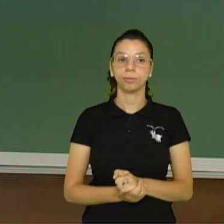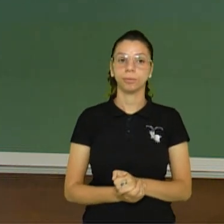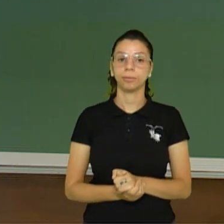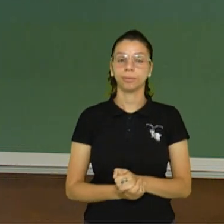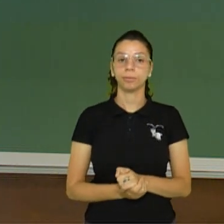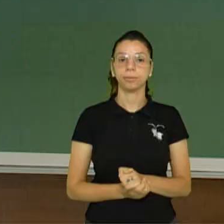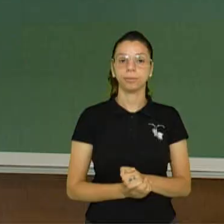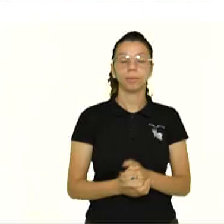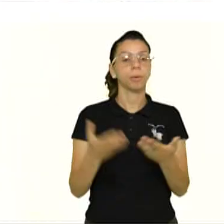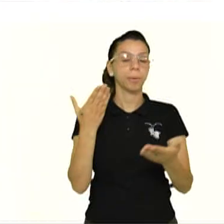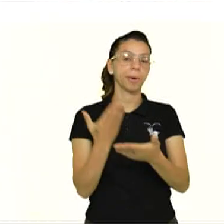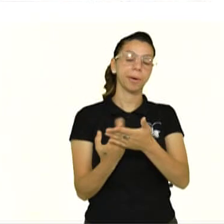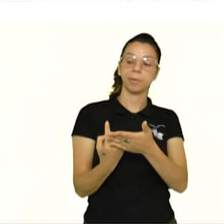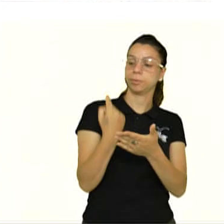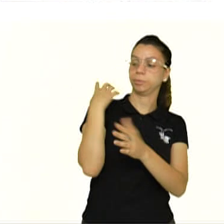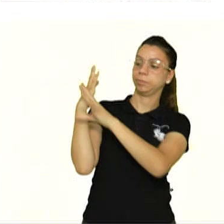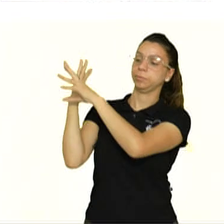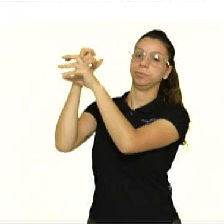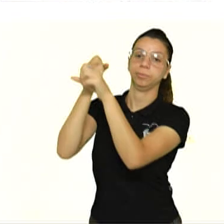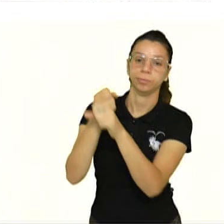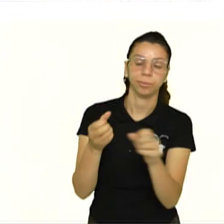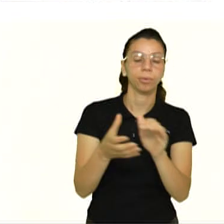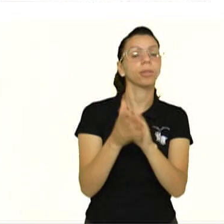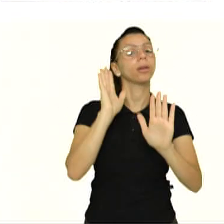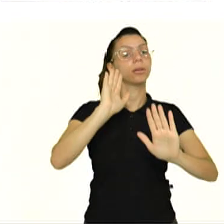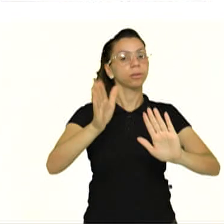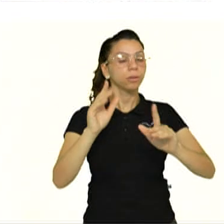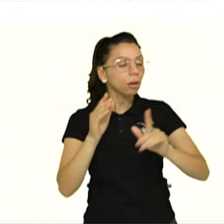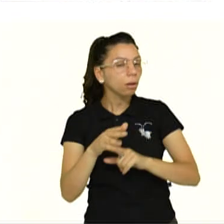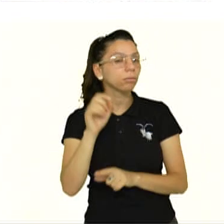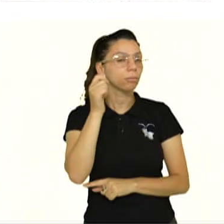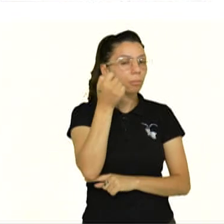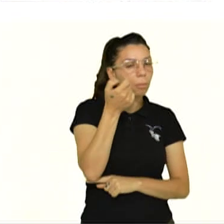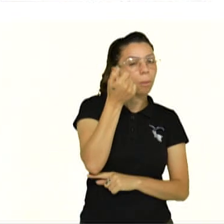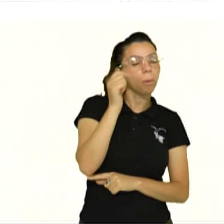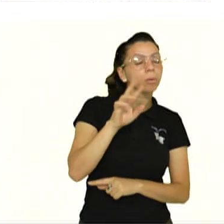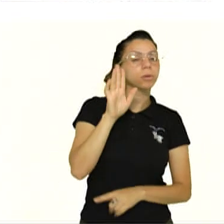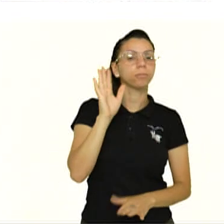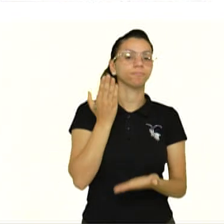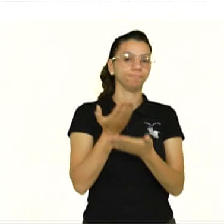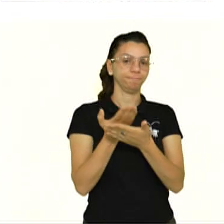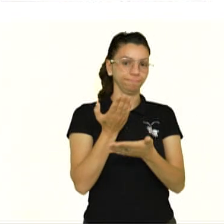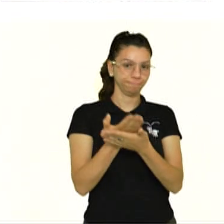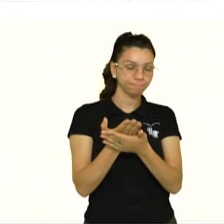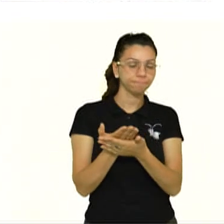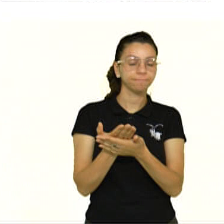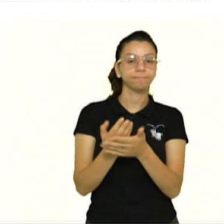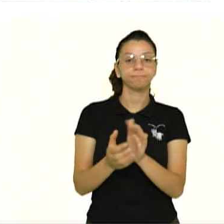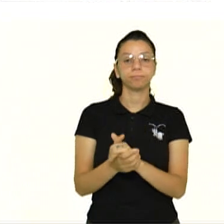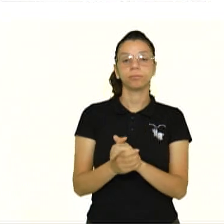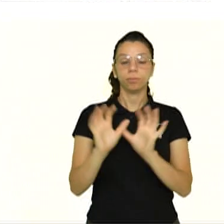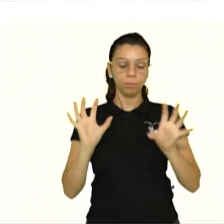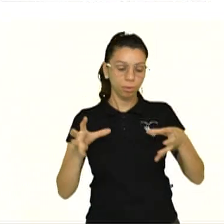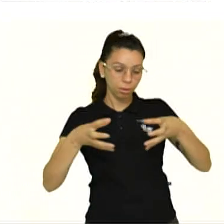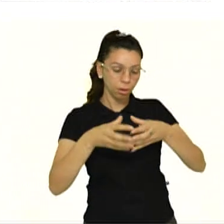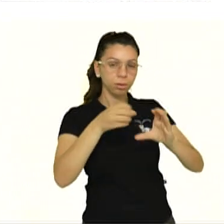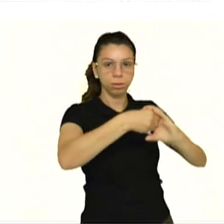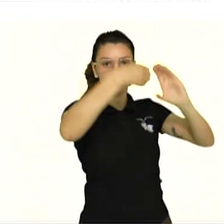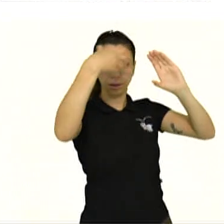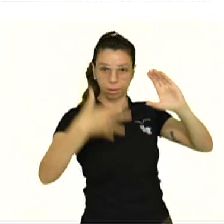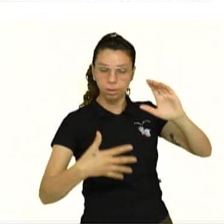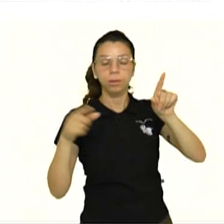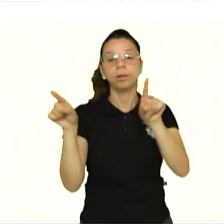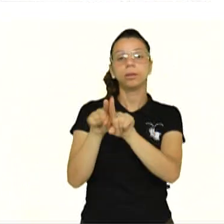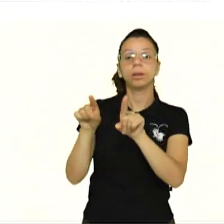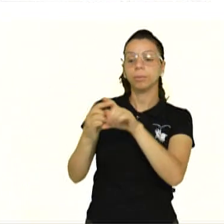Olha lá, na aula anterior, então, nós já vimos um pouco sobre o classicismo, né? Nós já estudamos ali sobre a estética classicista,